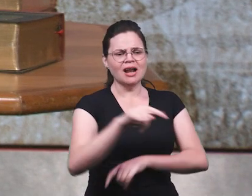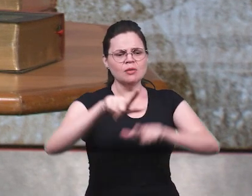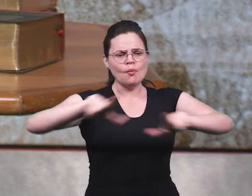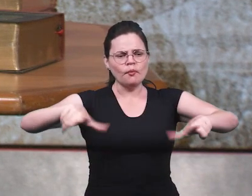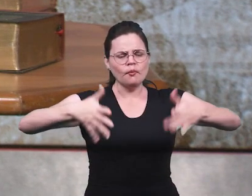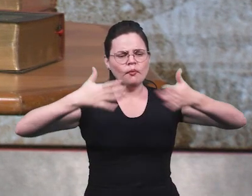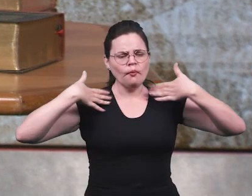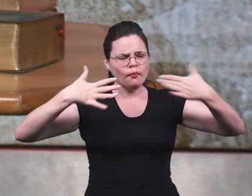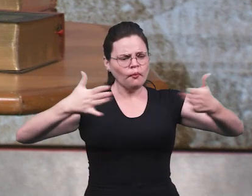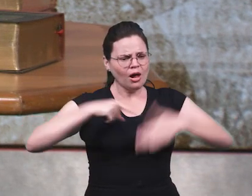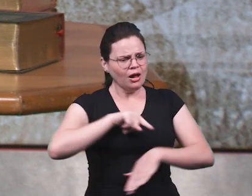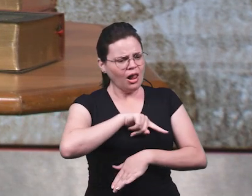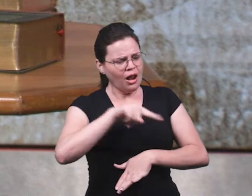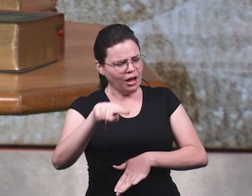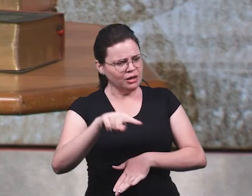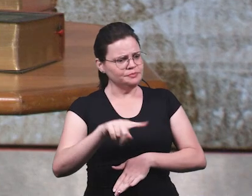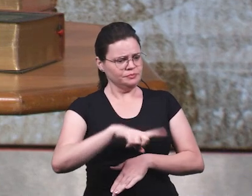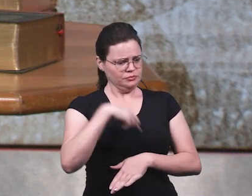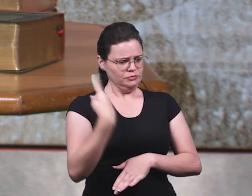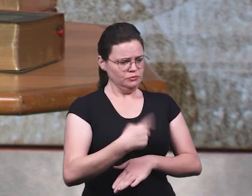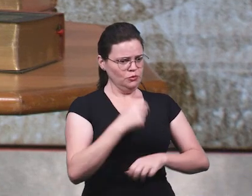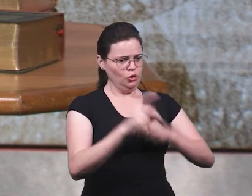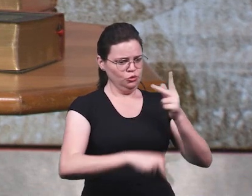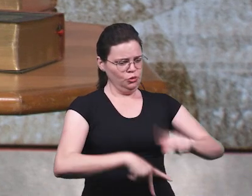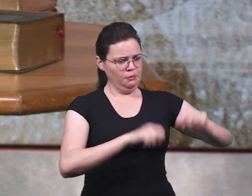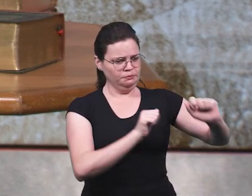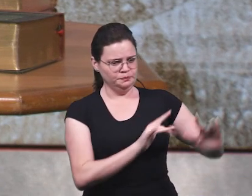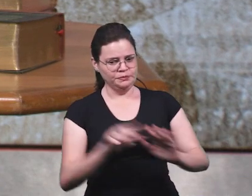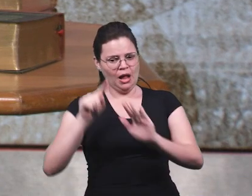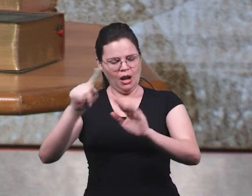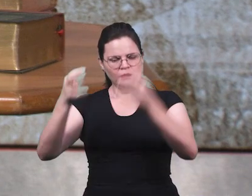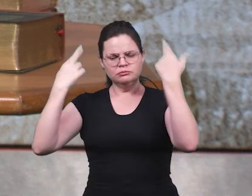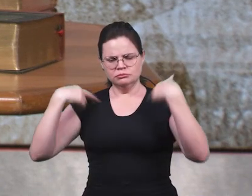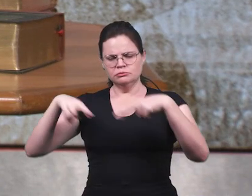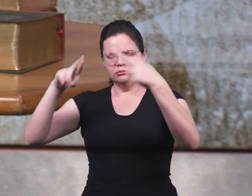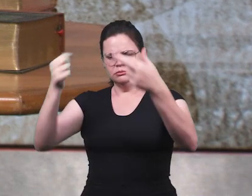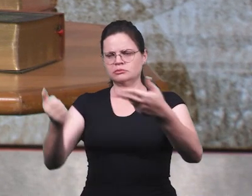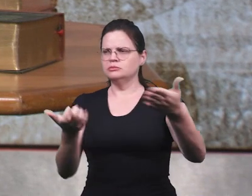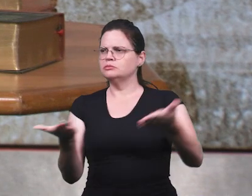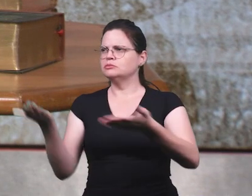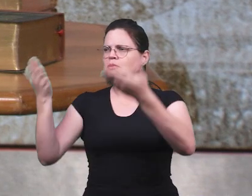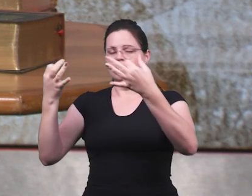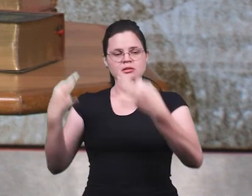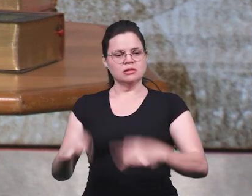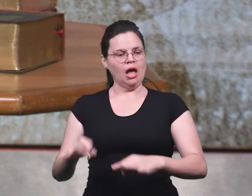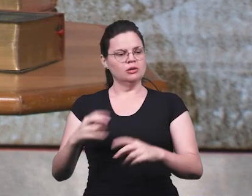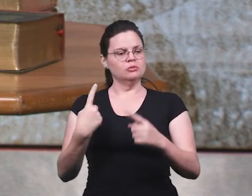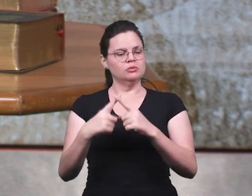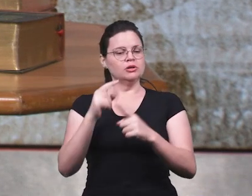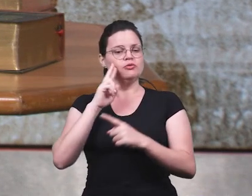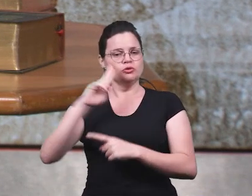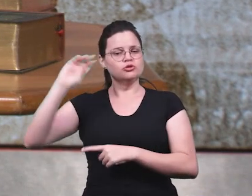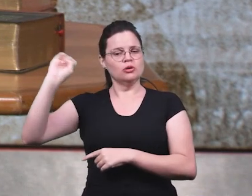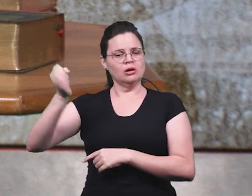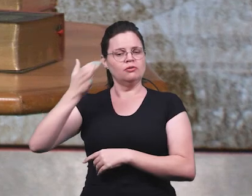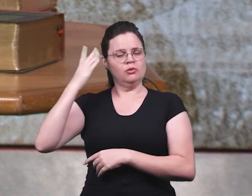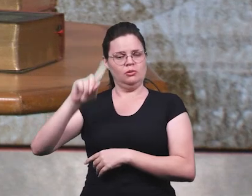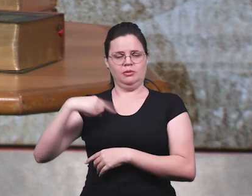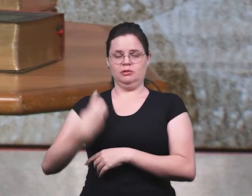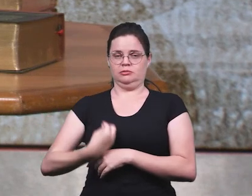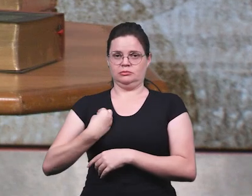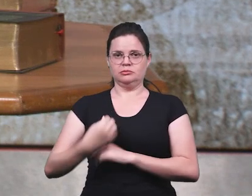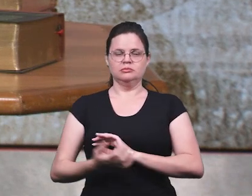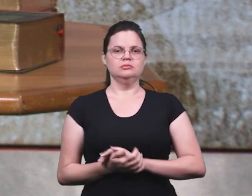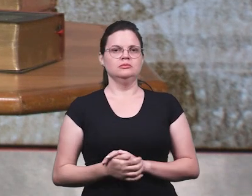deserto, para que sacrifiquemos ao Senhor nosso Deus, como ele nos dirá. Então disse